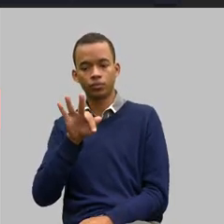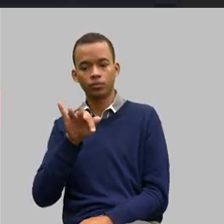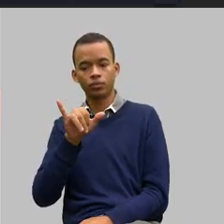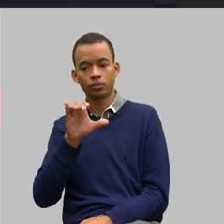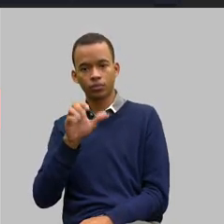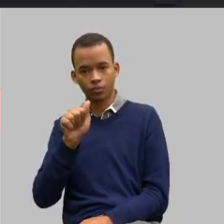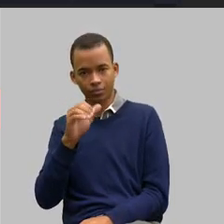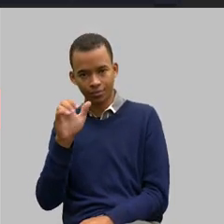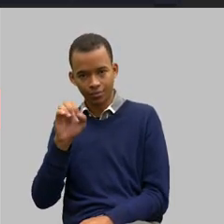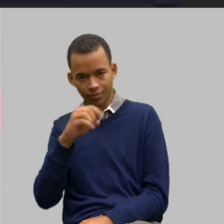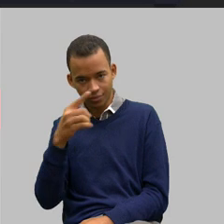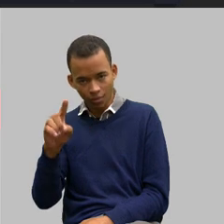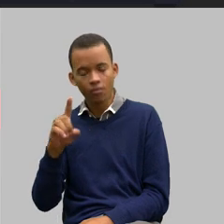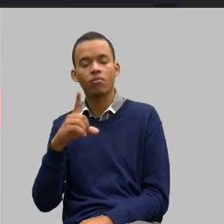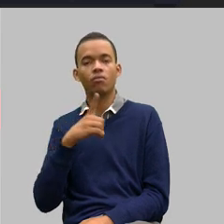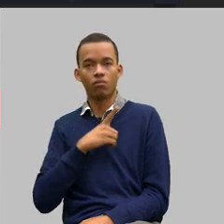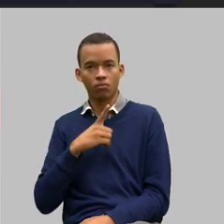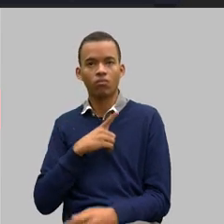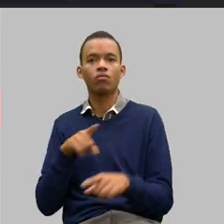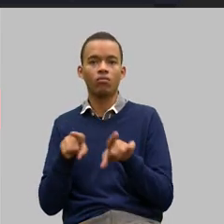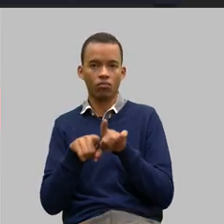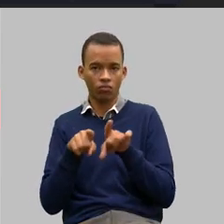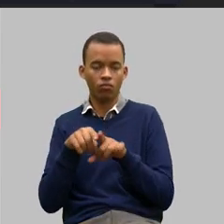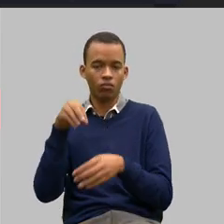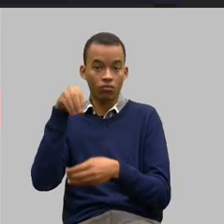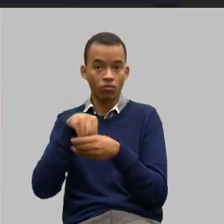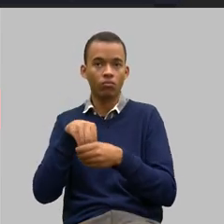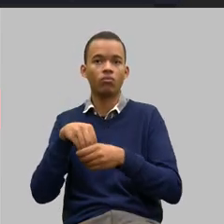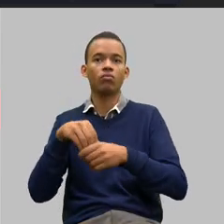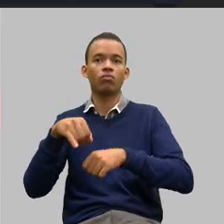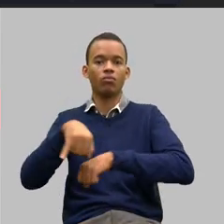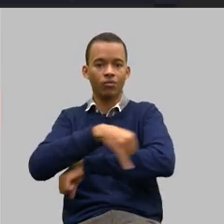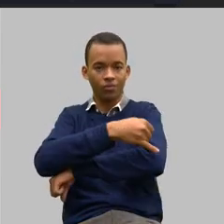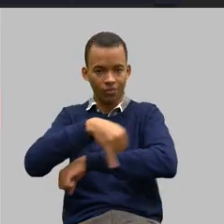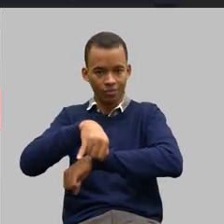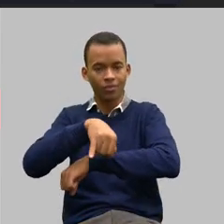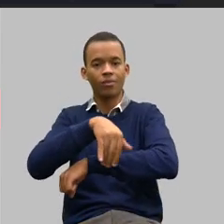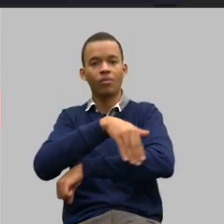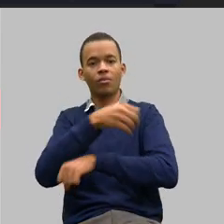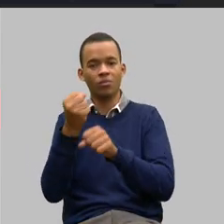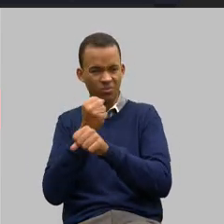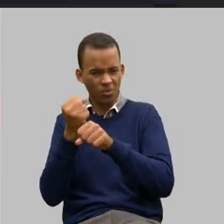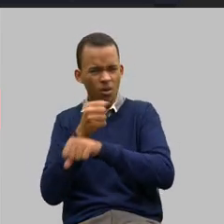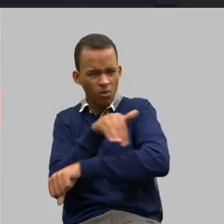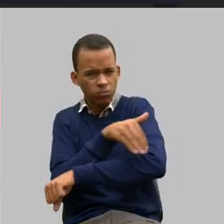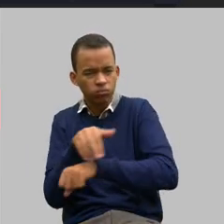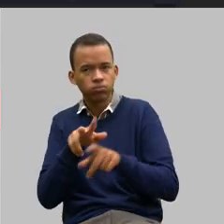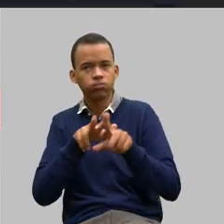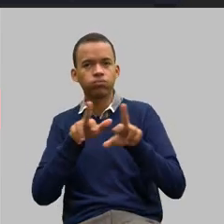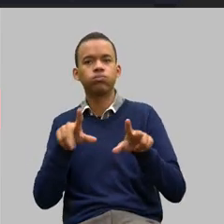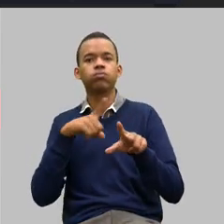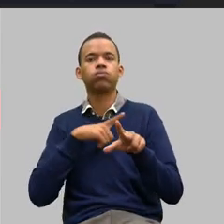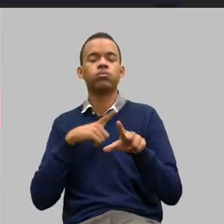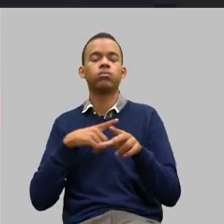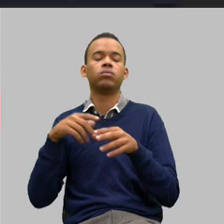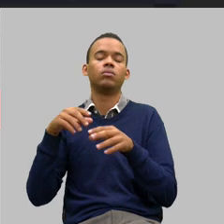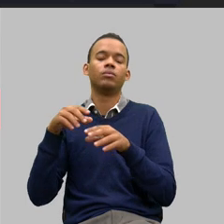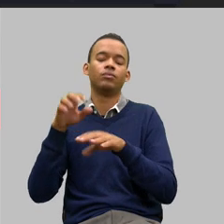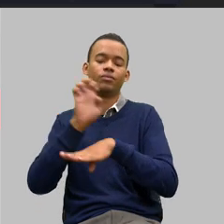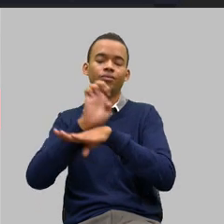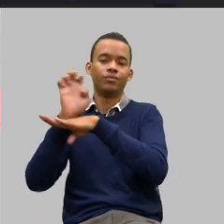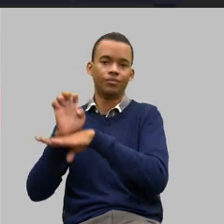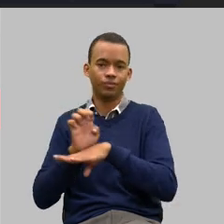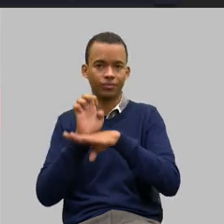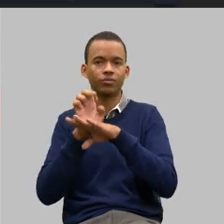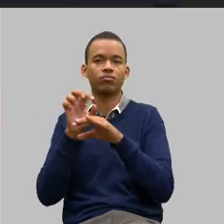secretaria de infraestrutura tem também o o condão seu braço né e Executor de obr de edificações por todo o estado e nós vamos poder falar